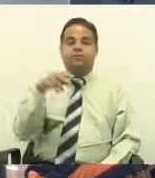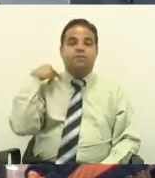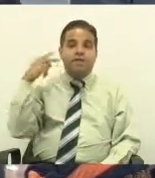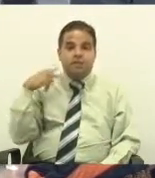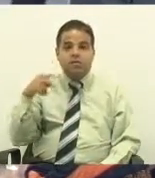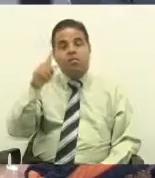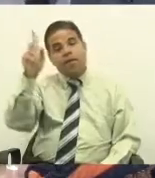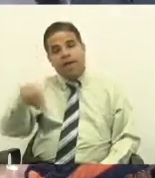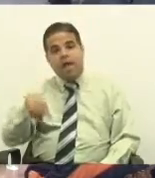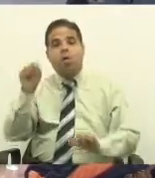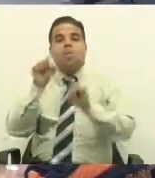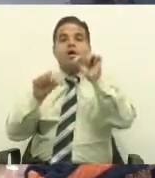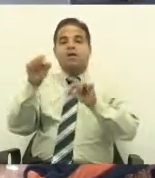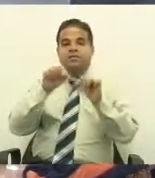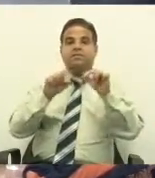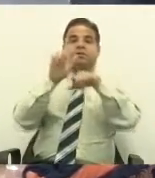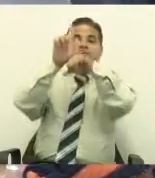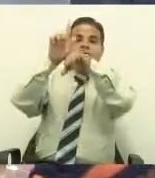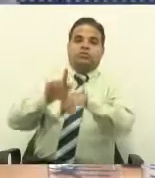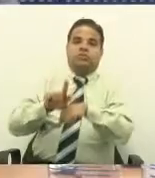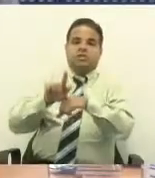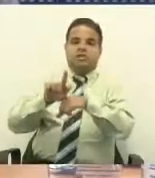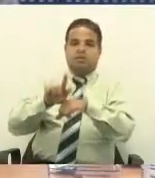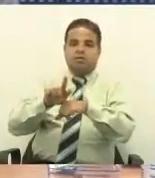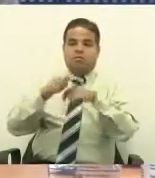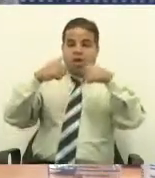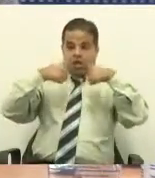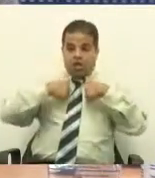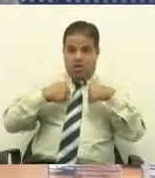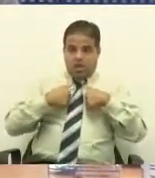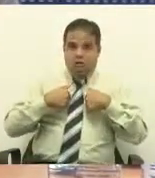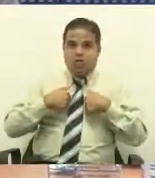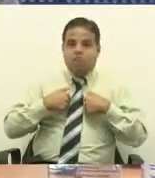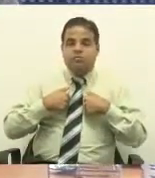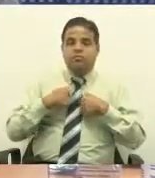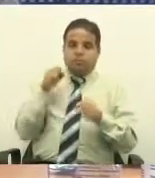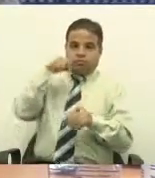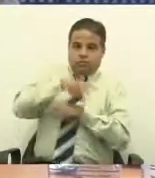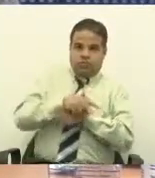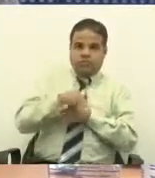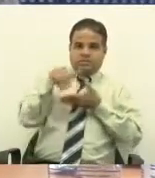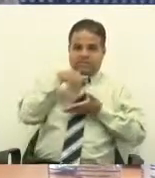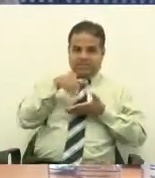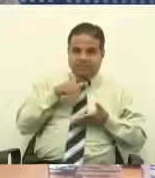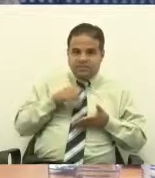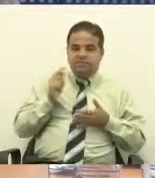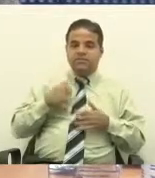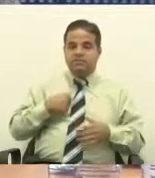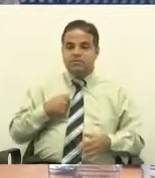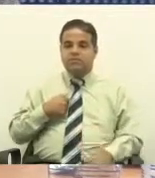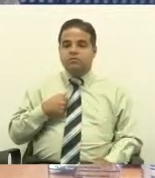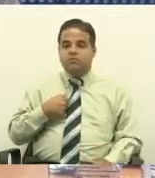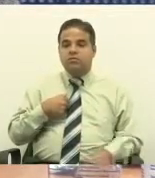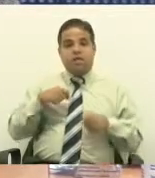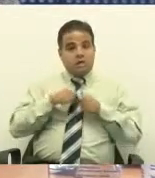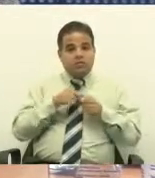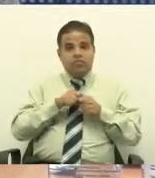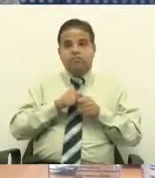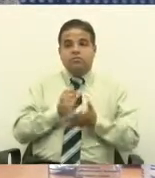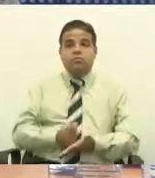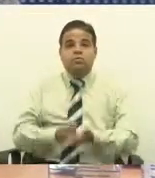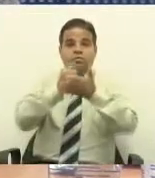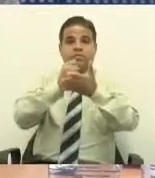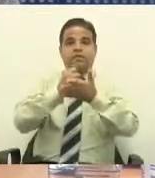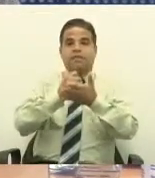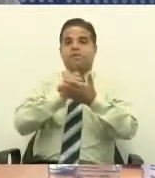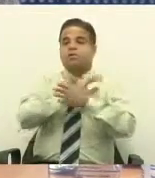Vereador, é uma questão de gestão, né? Eu assim que assumi a secretaria, eu fiz um